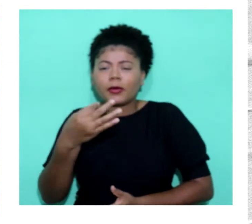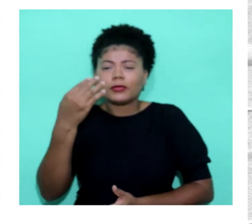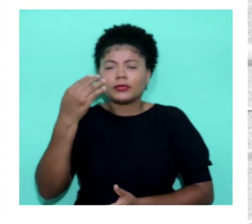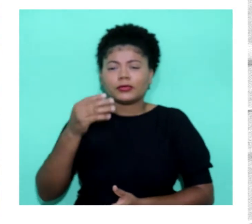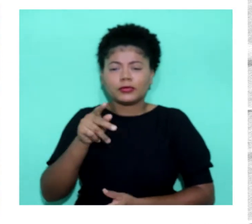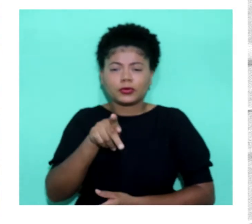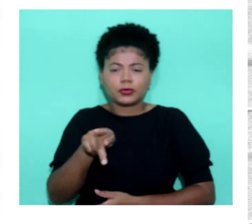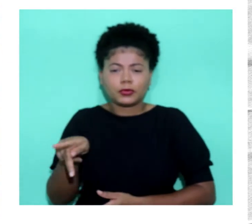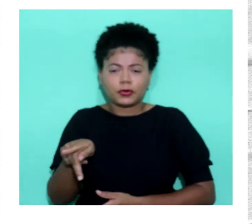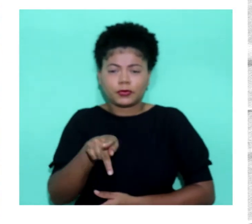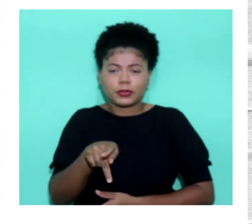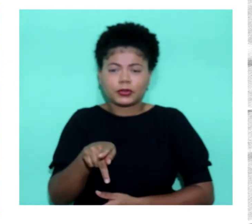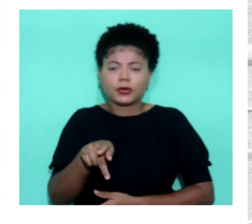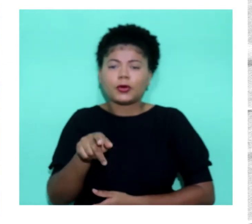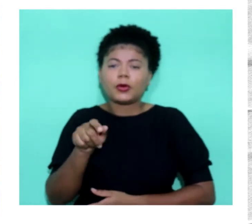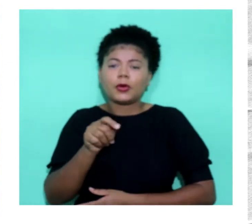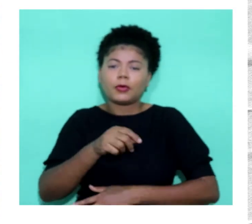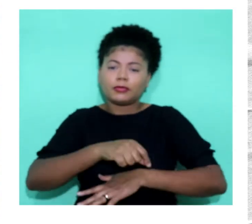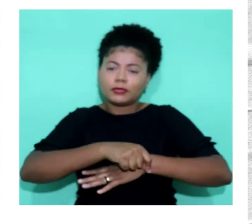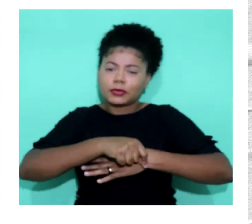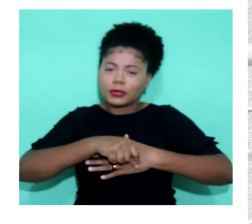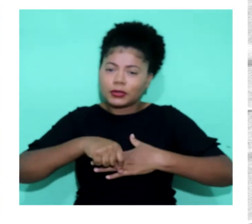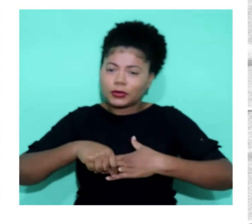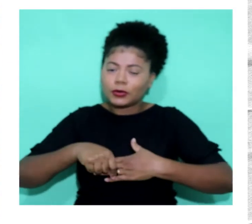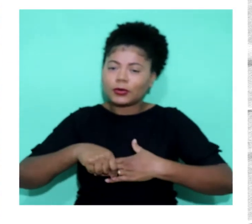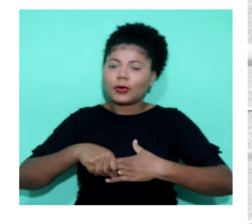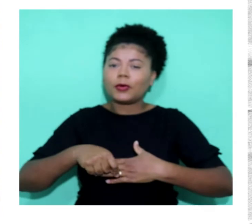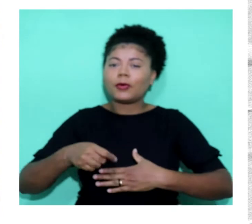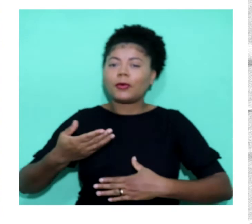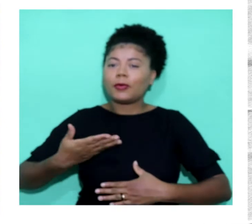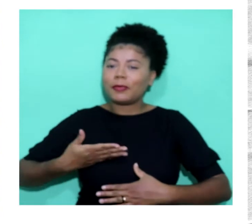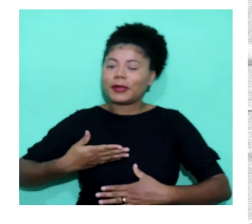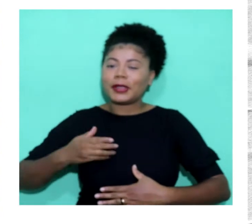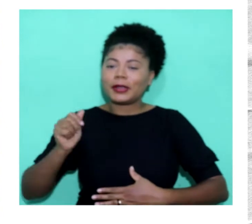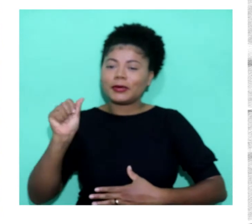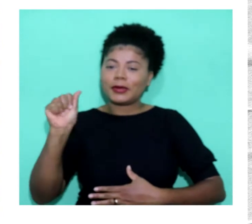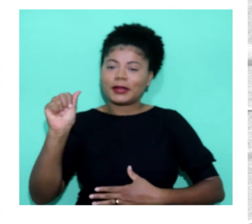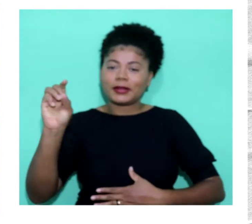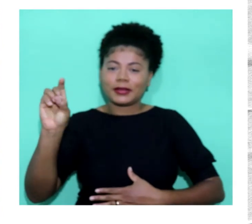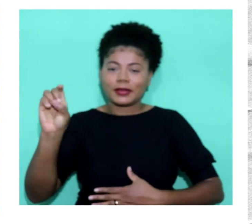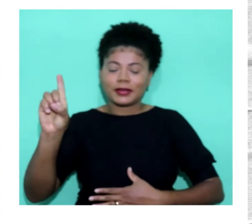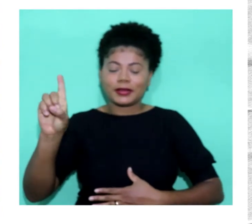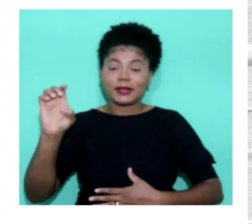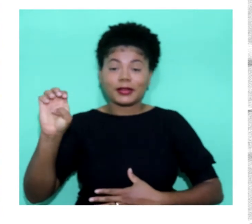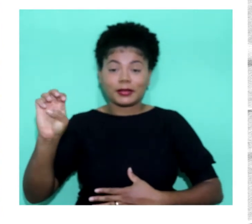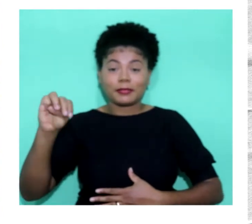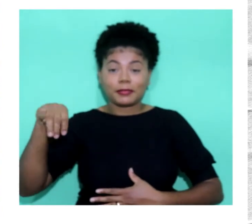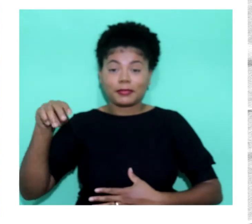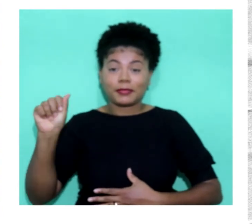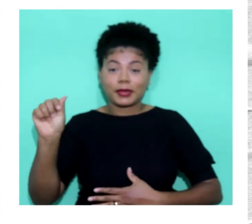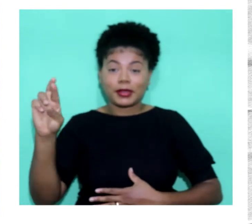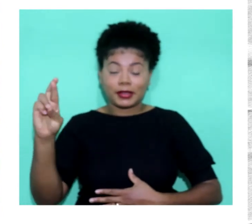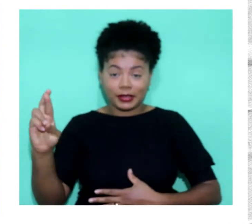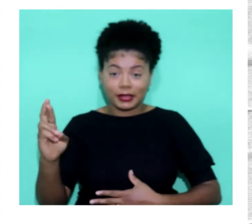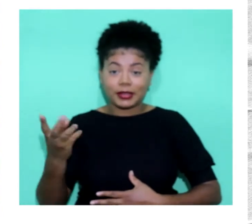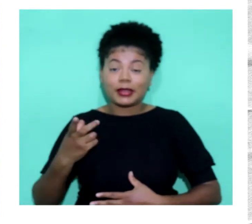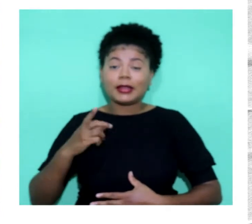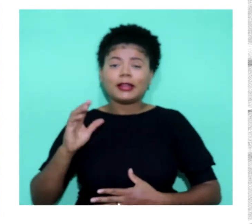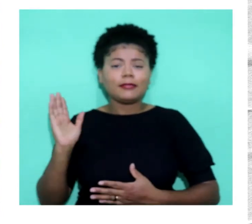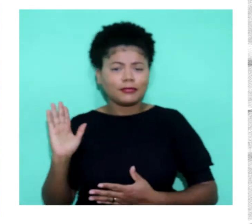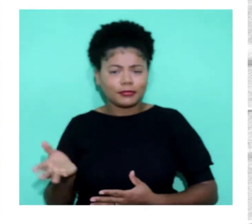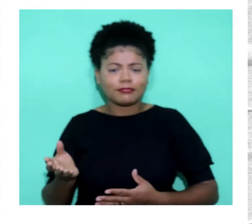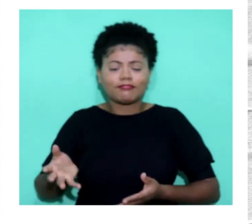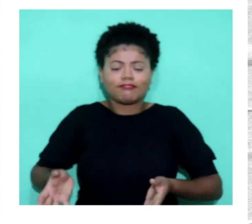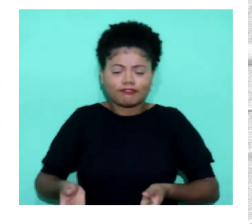professor que tem contribuído muito com os movimentos sociais e tem muito a contribuir companheiro como você tem observado os